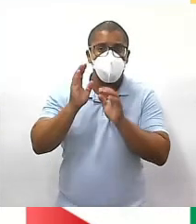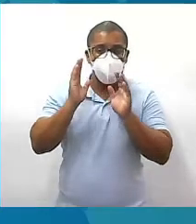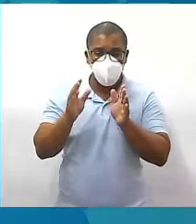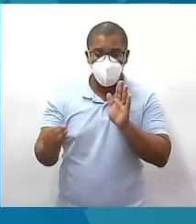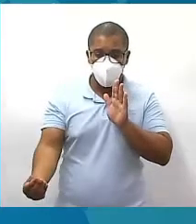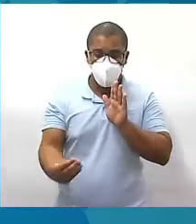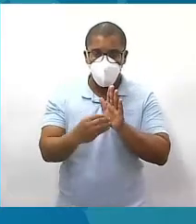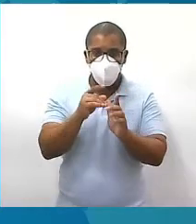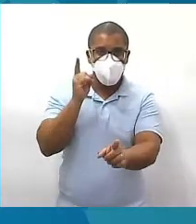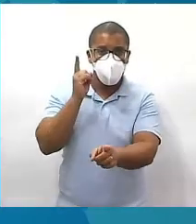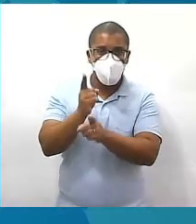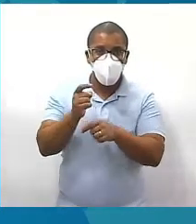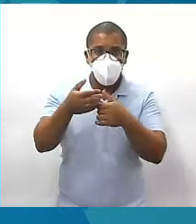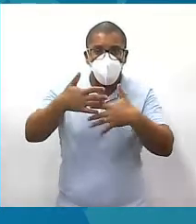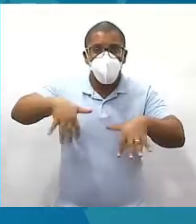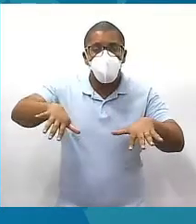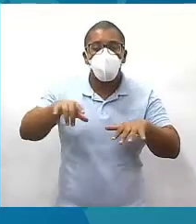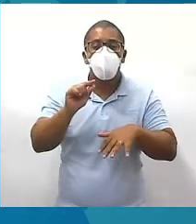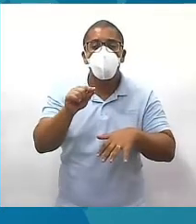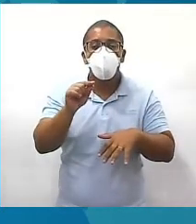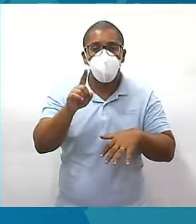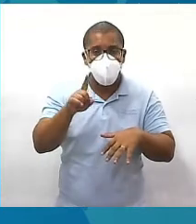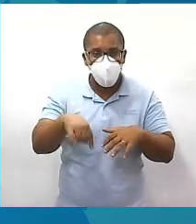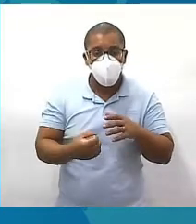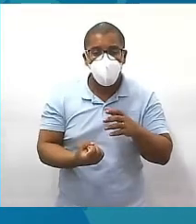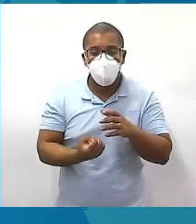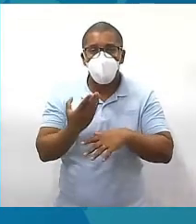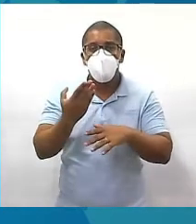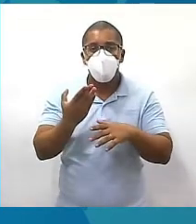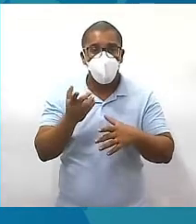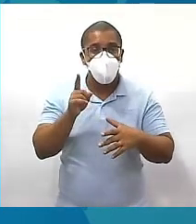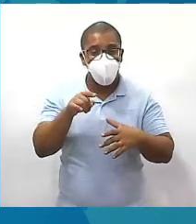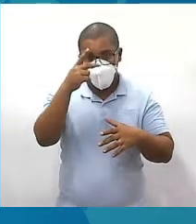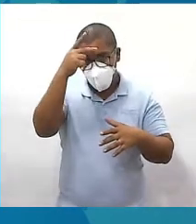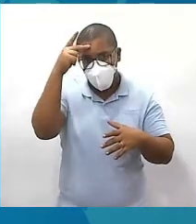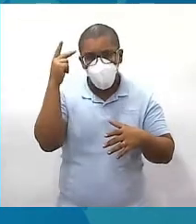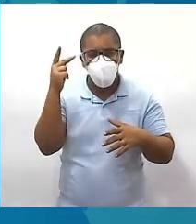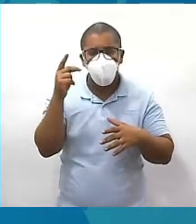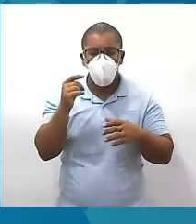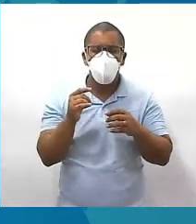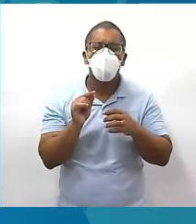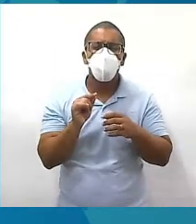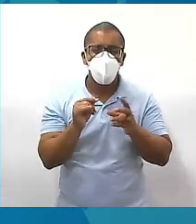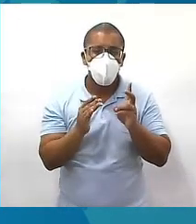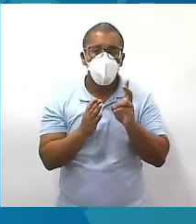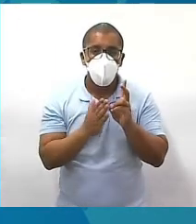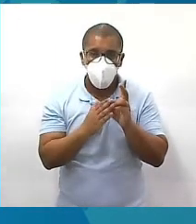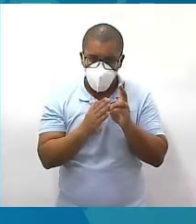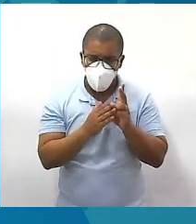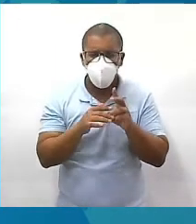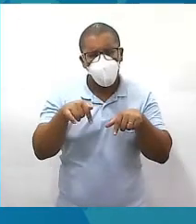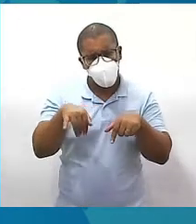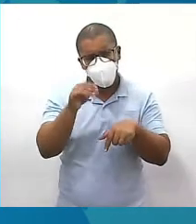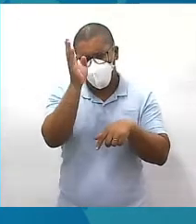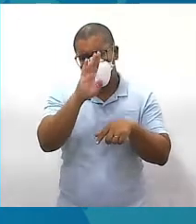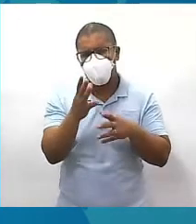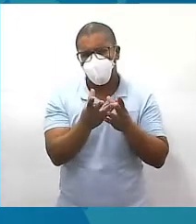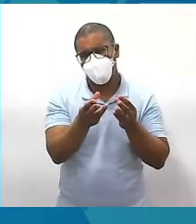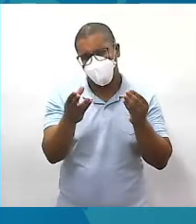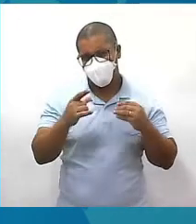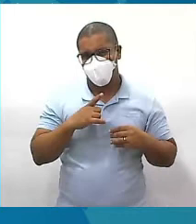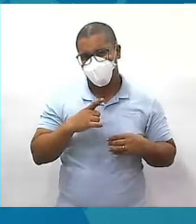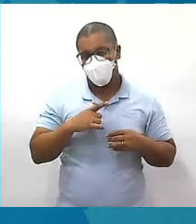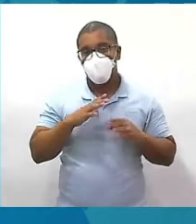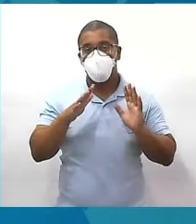e encontrado na natureza, que é a formação feita por homens, índios. Nosso Brasil tem muitos. E aí eu trouxe para vocês